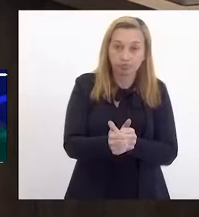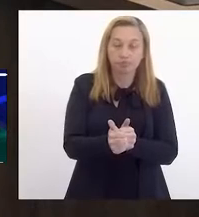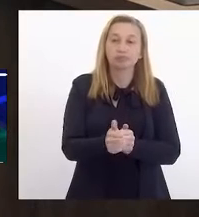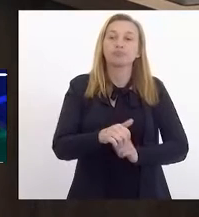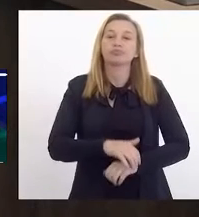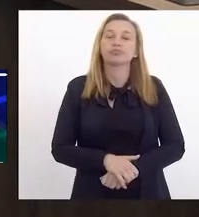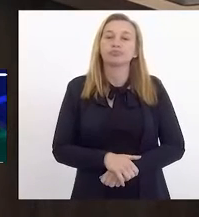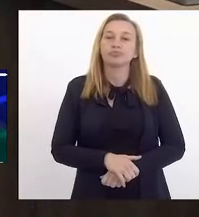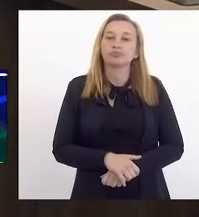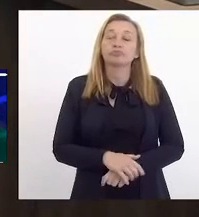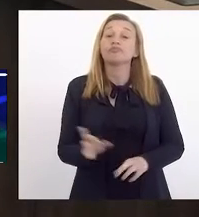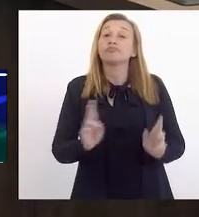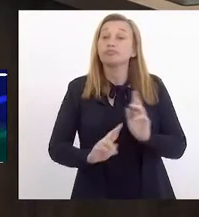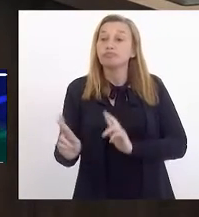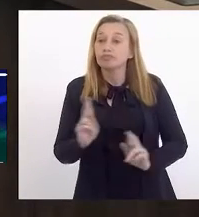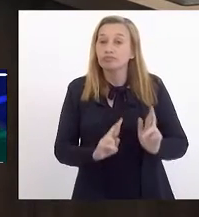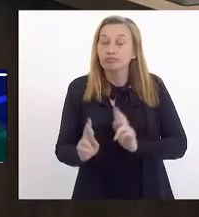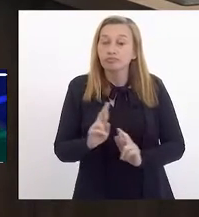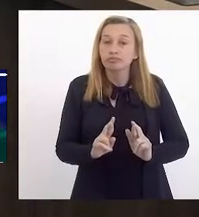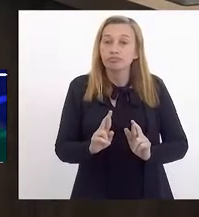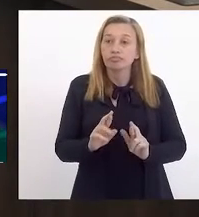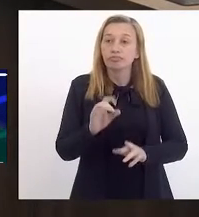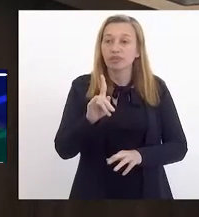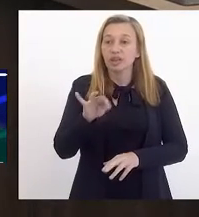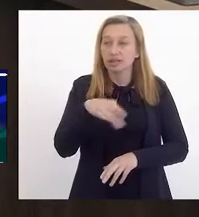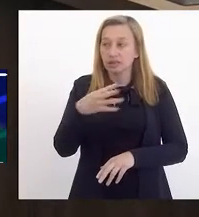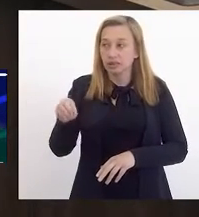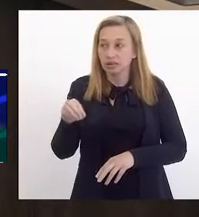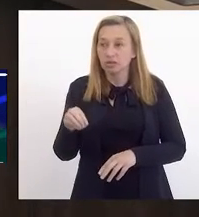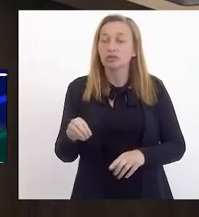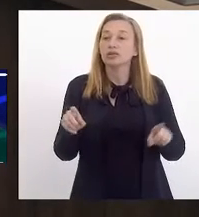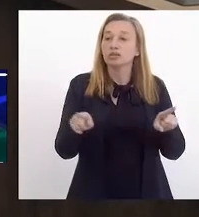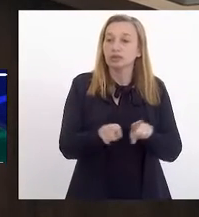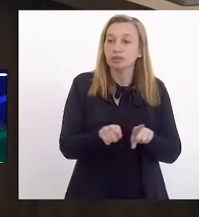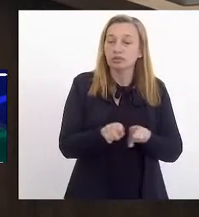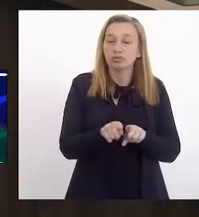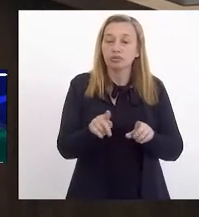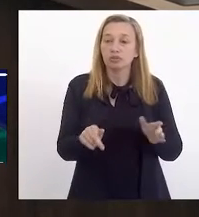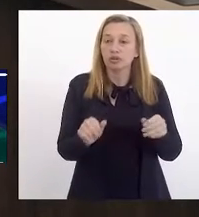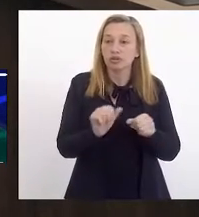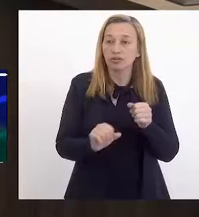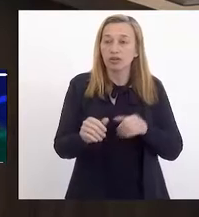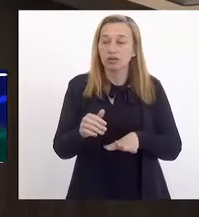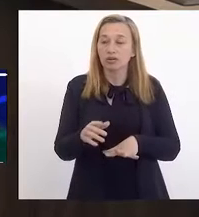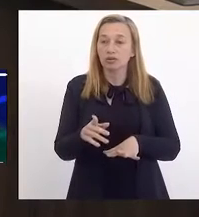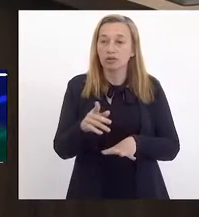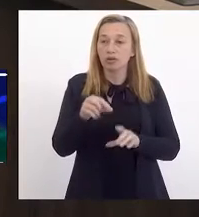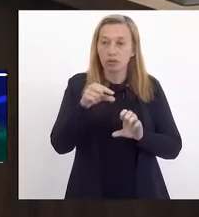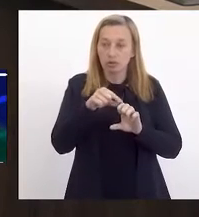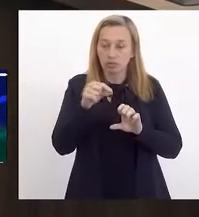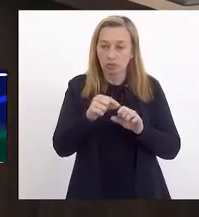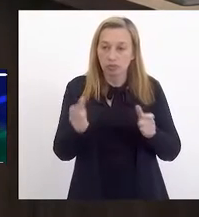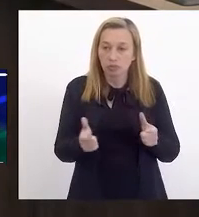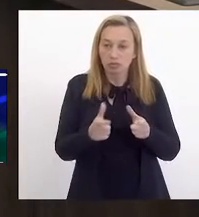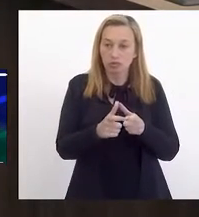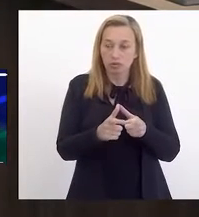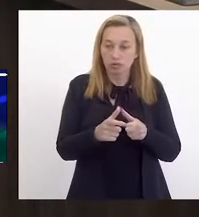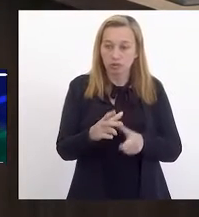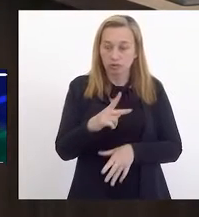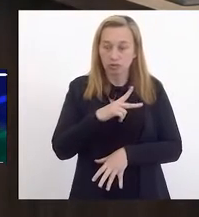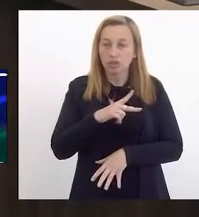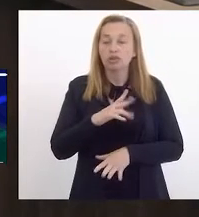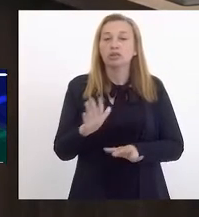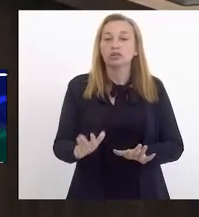fisco em relação às tais operações, inclusive quando realizadas por microempreendedores individuais.